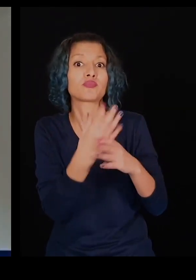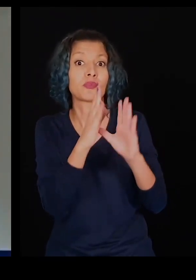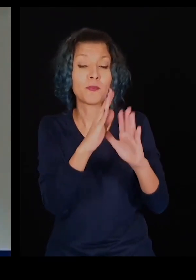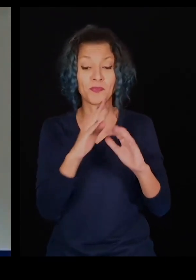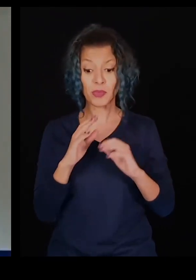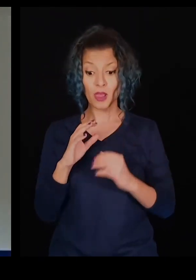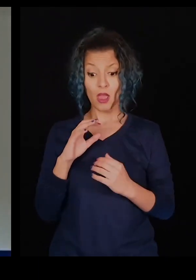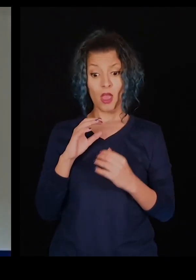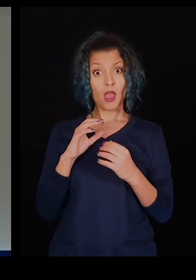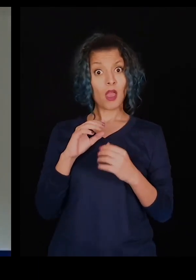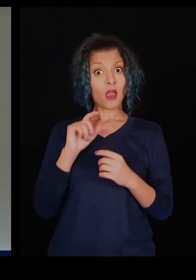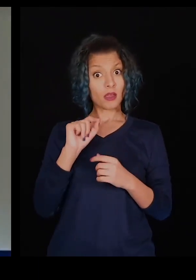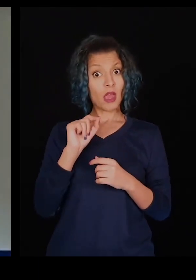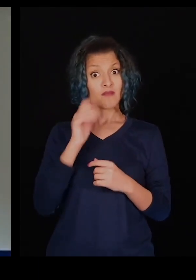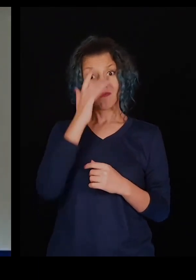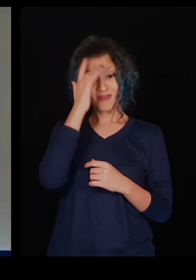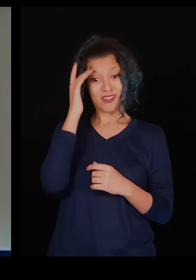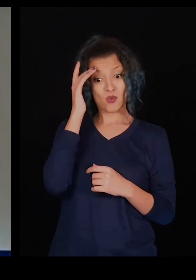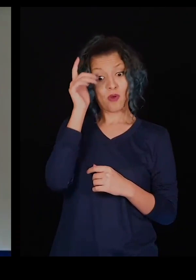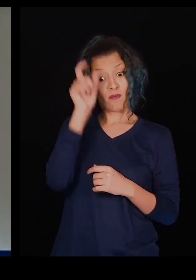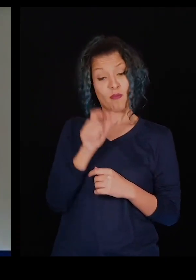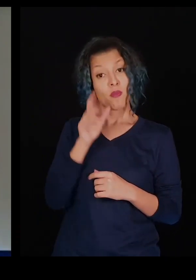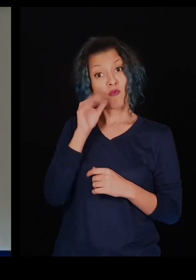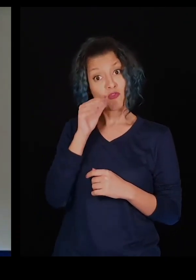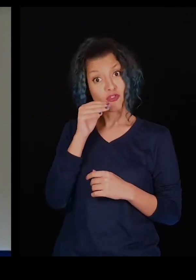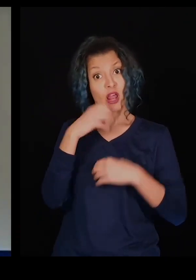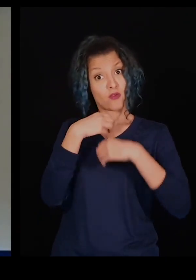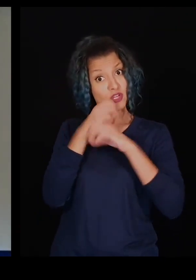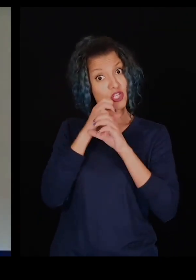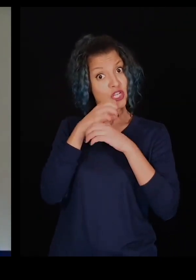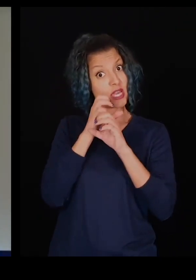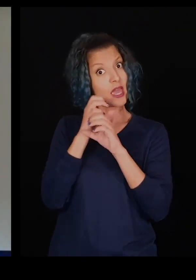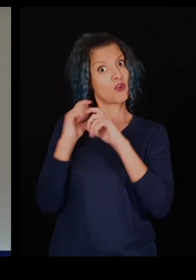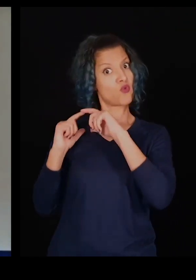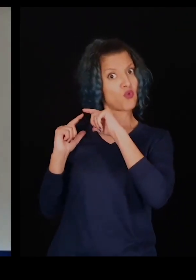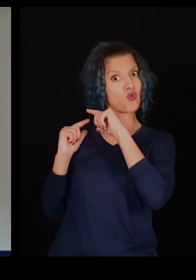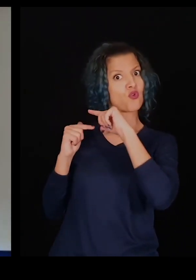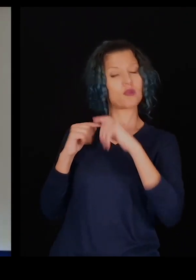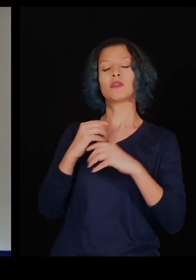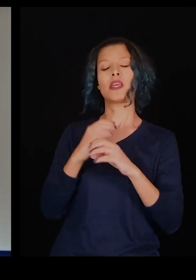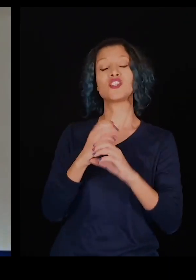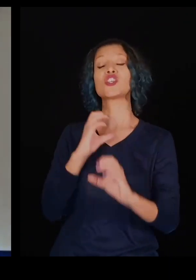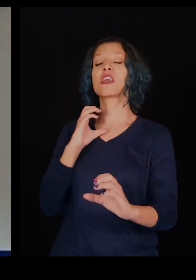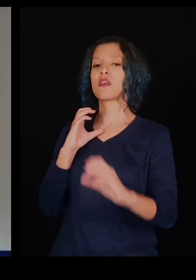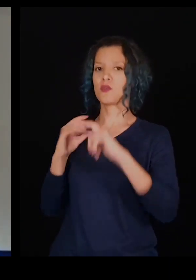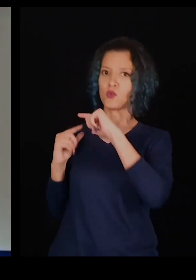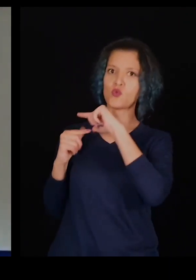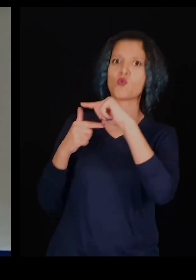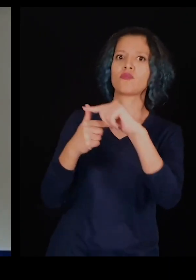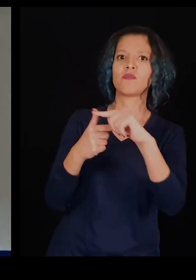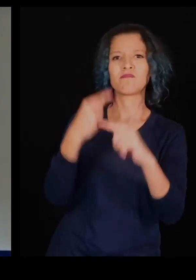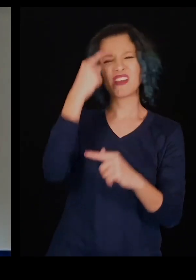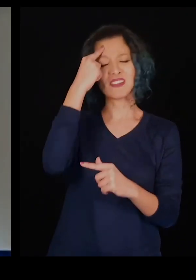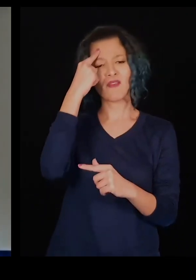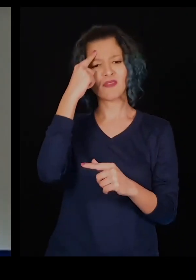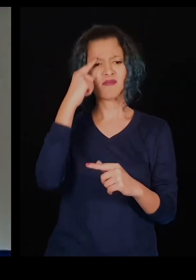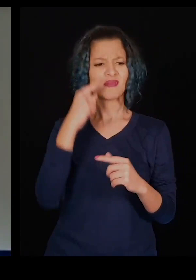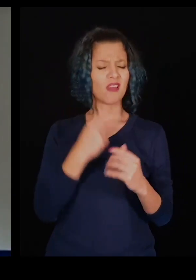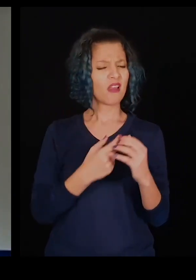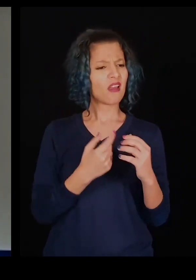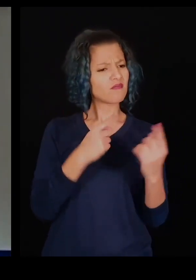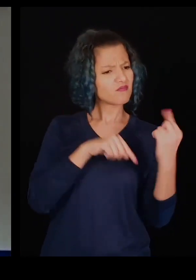os engenheiros mais conservadores, achavam que não havia nenhuma relação entre essas duas coisas. Hoje nós temos mais